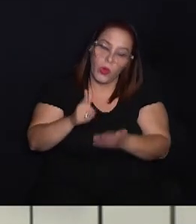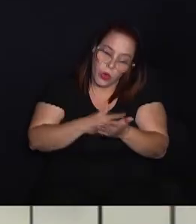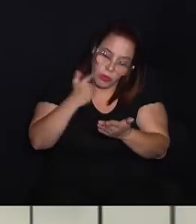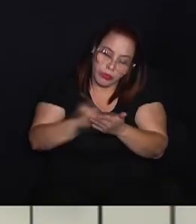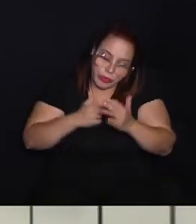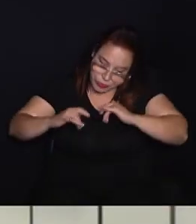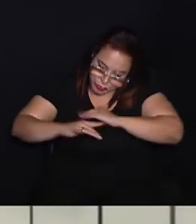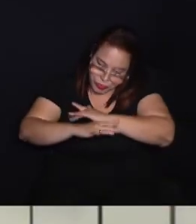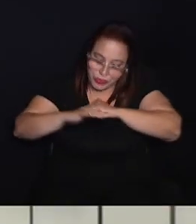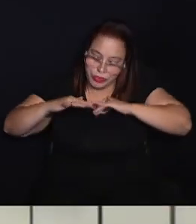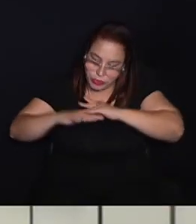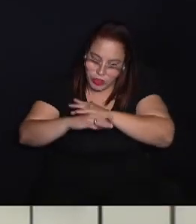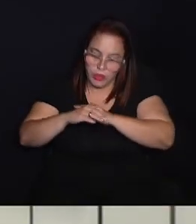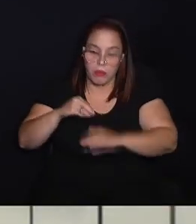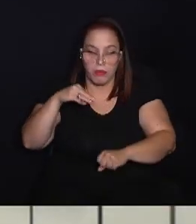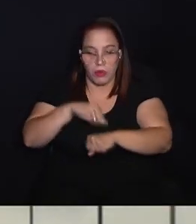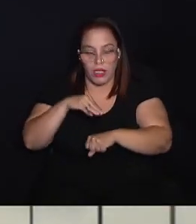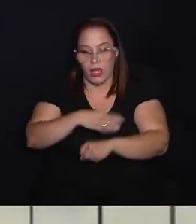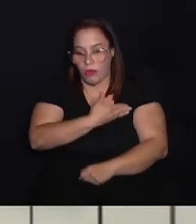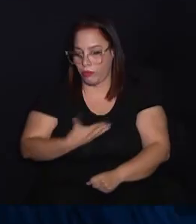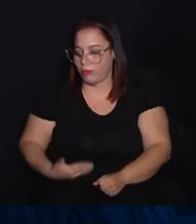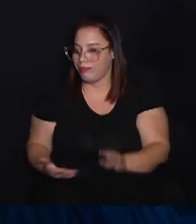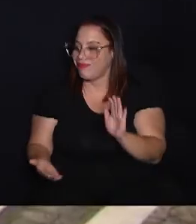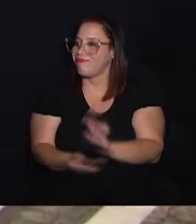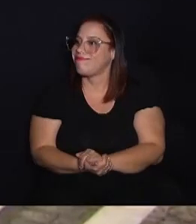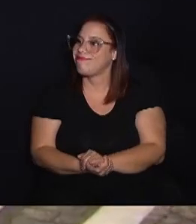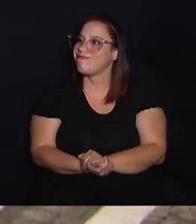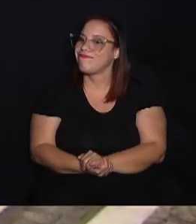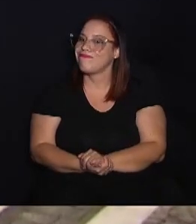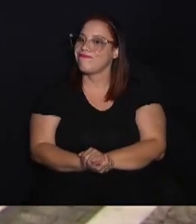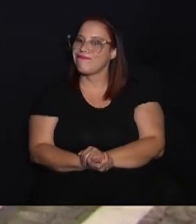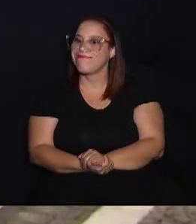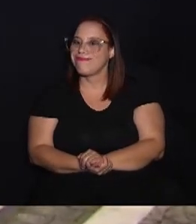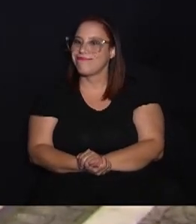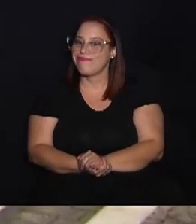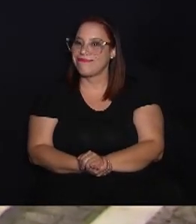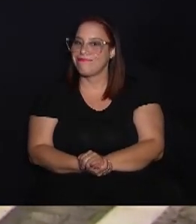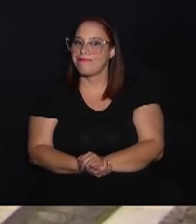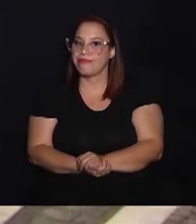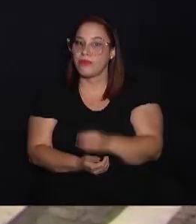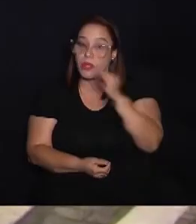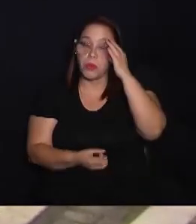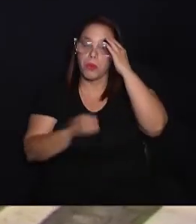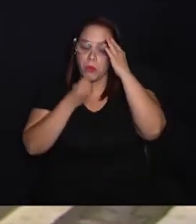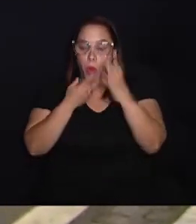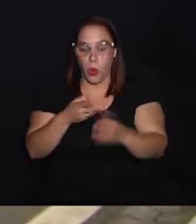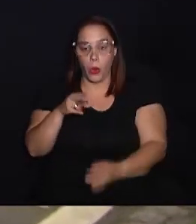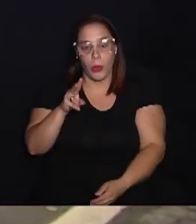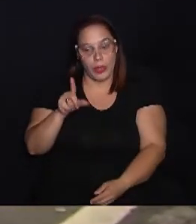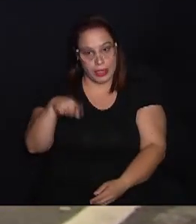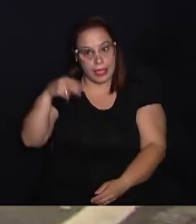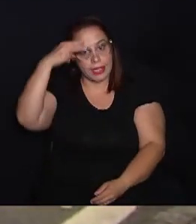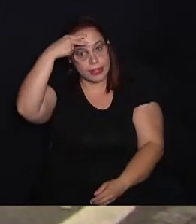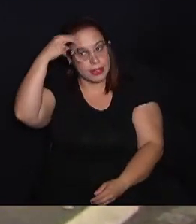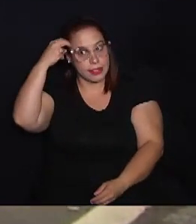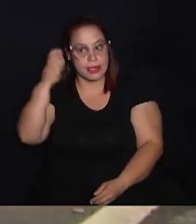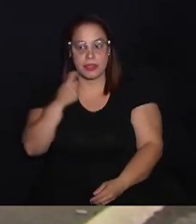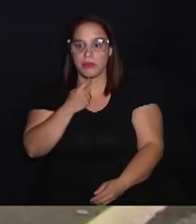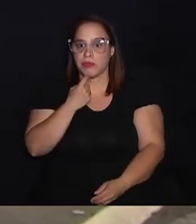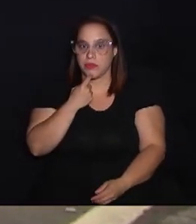nos programas e nas obras que nós começamos e cumprir os compromissos que nós assumimos nessa eleição com a população de Campinas.